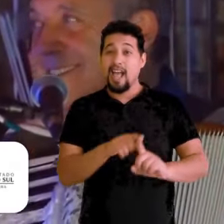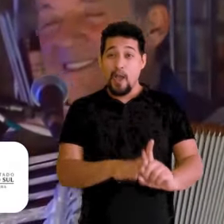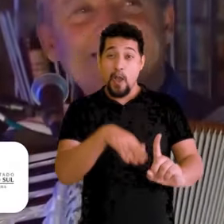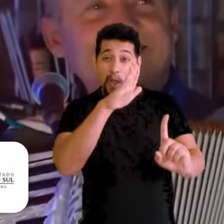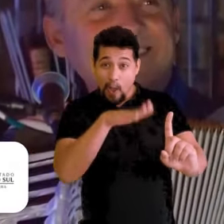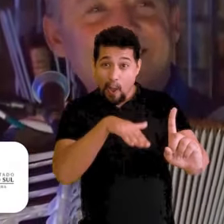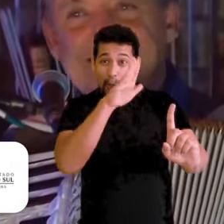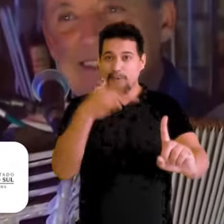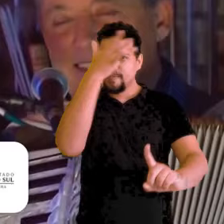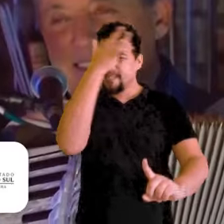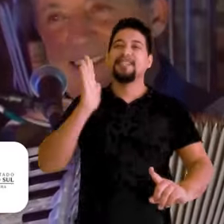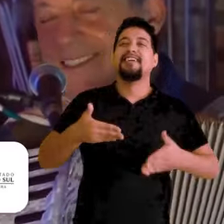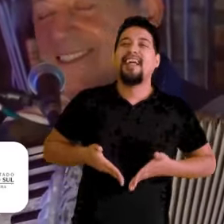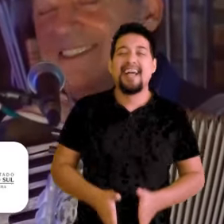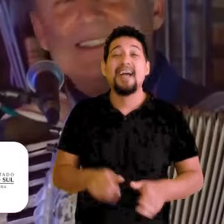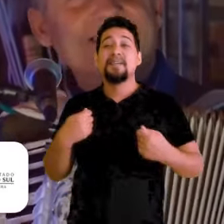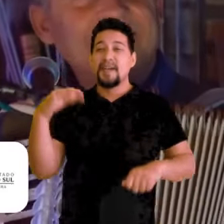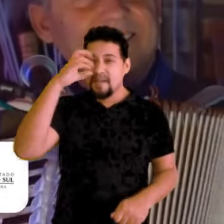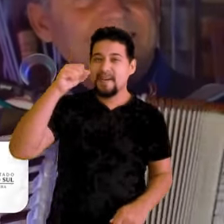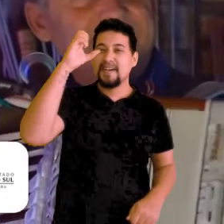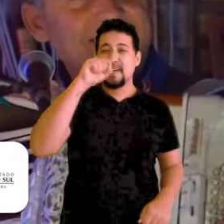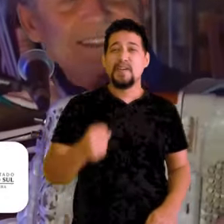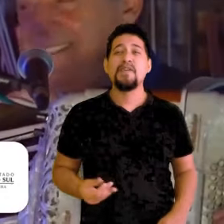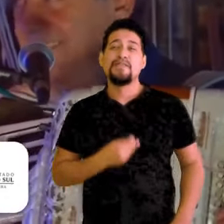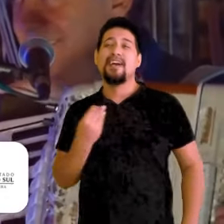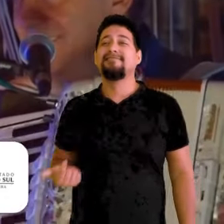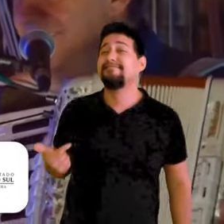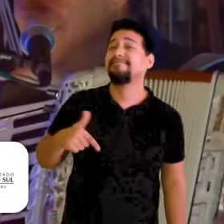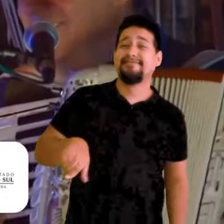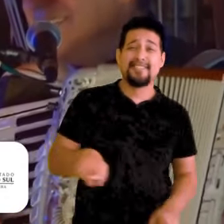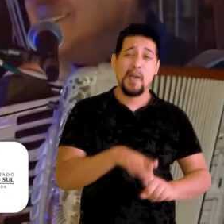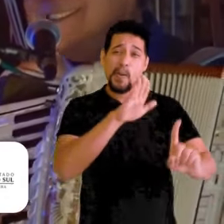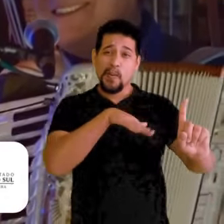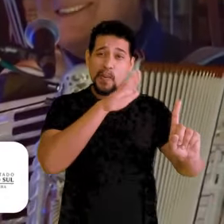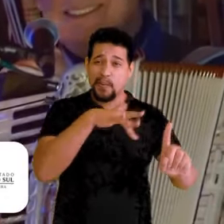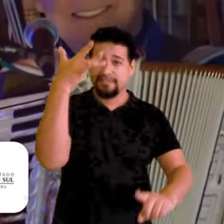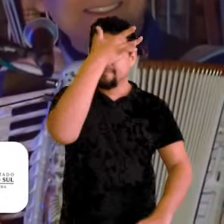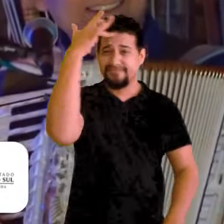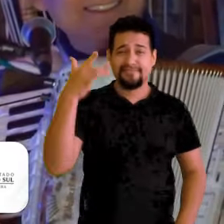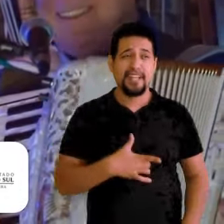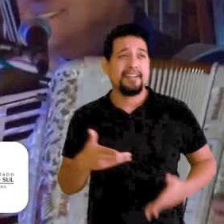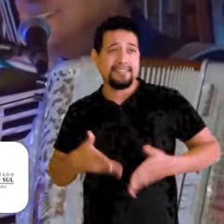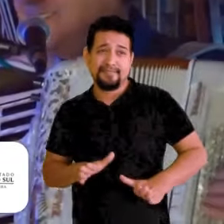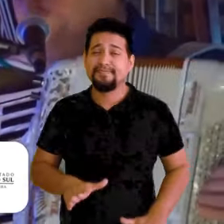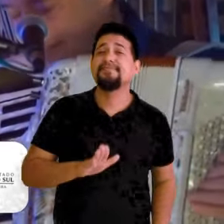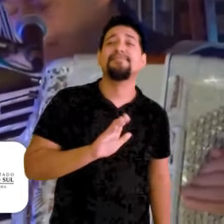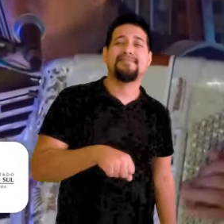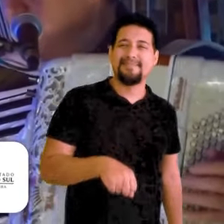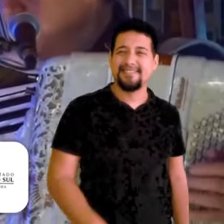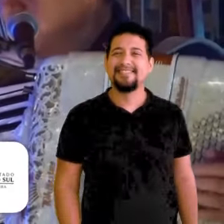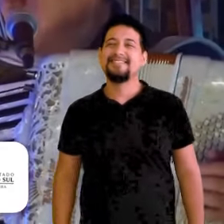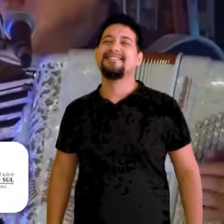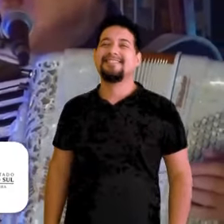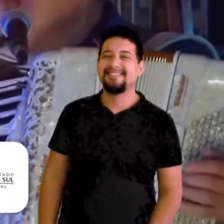pra querência onde nasceu. Mesmo que tenha que aprender outra vivência, faz reverência pra querência onde